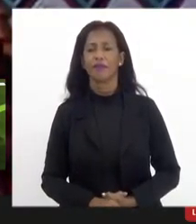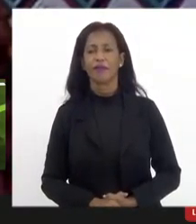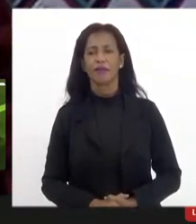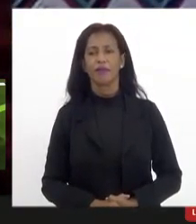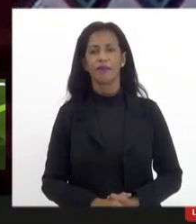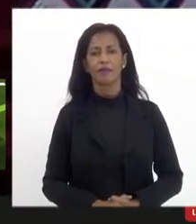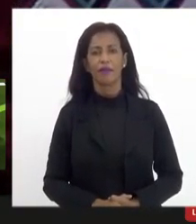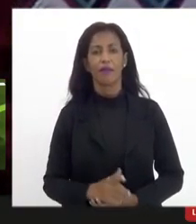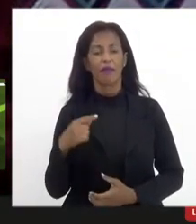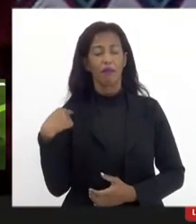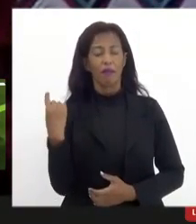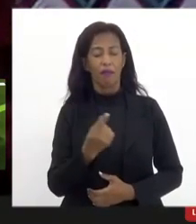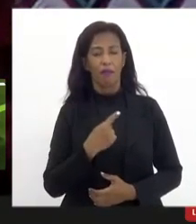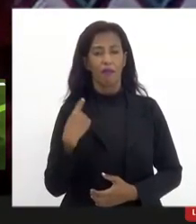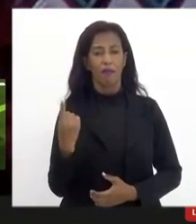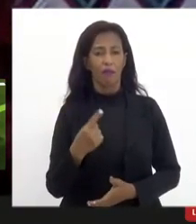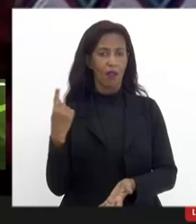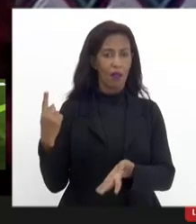para a gente